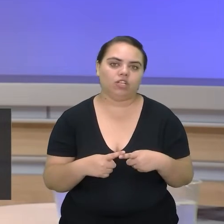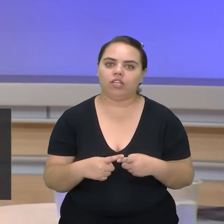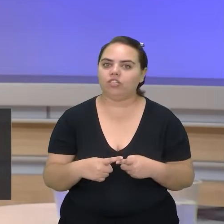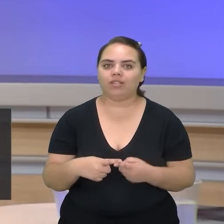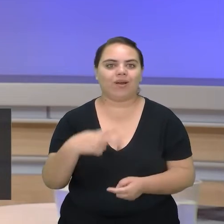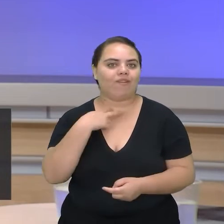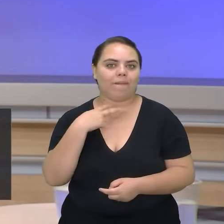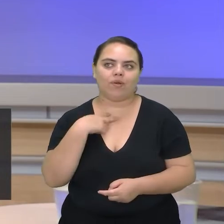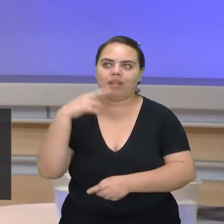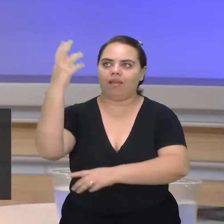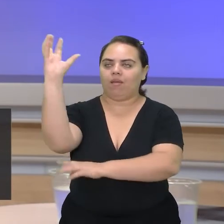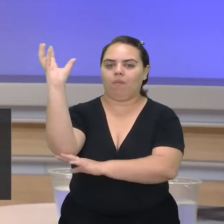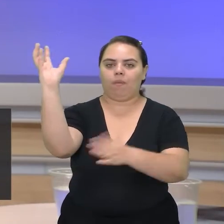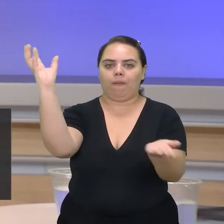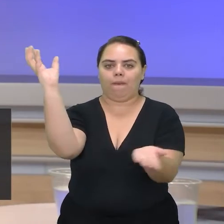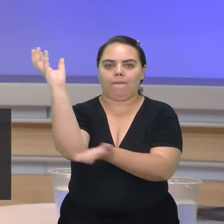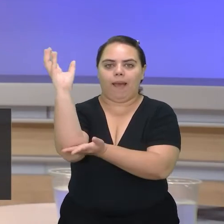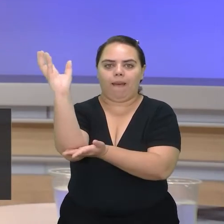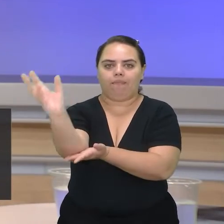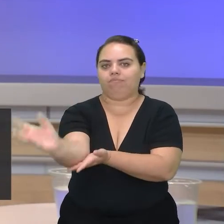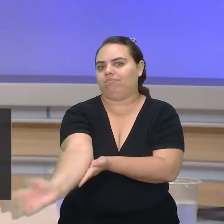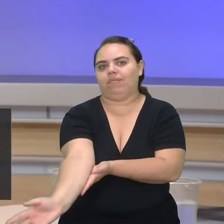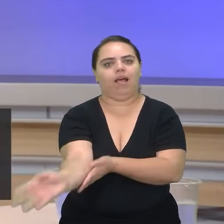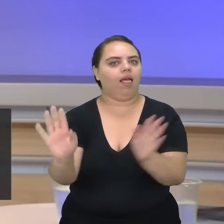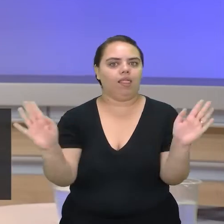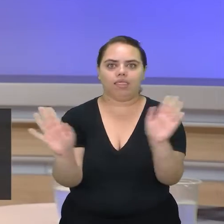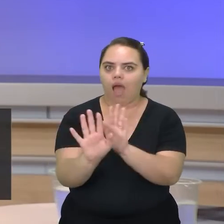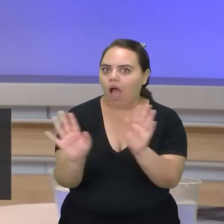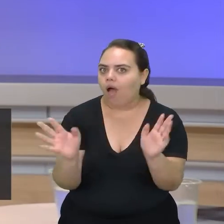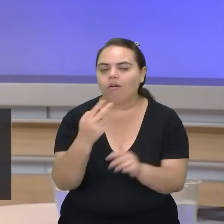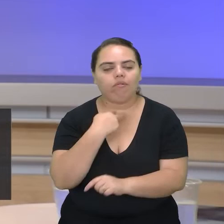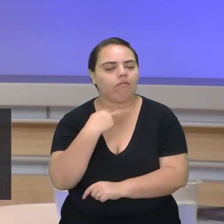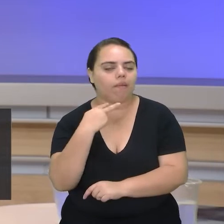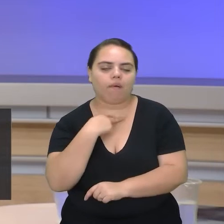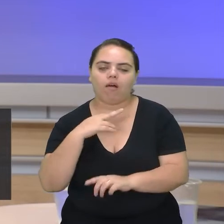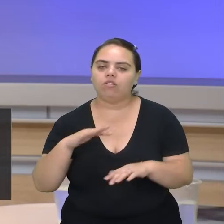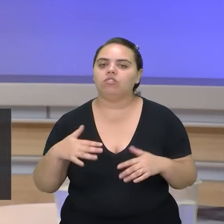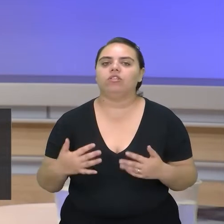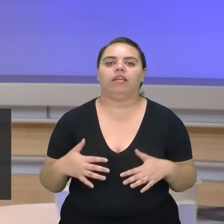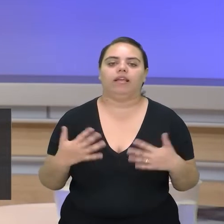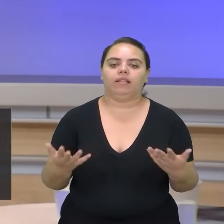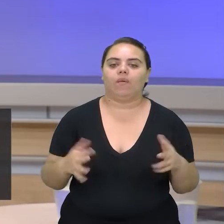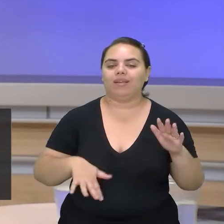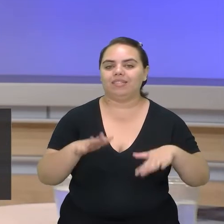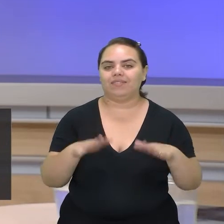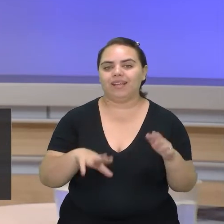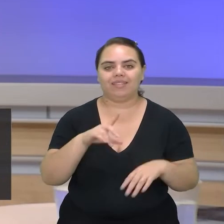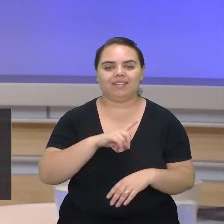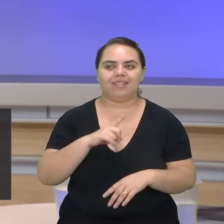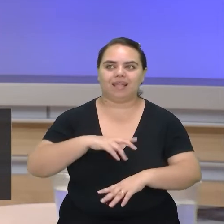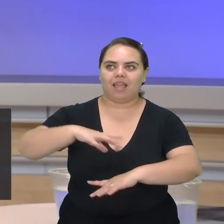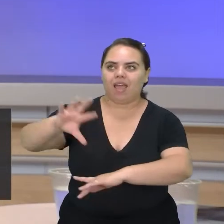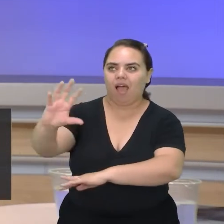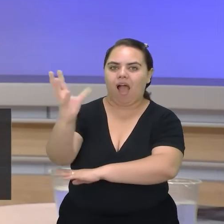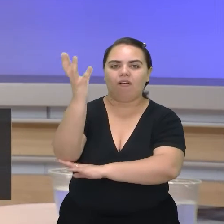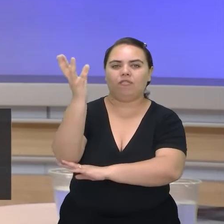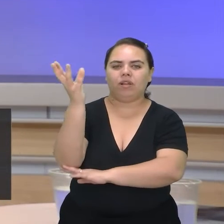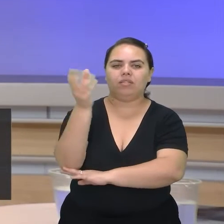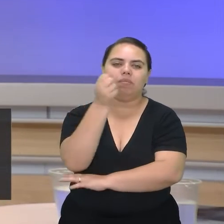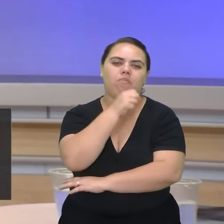poder eliminar algumas dessas, ou podar, não tem como. Às vezes são árvores exóticas, muito eucalipto,